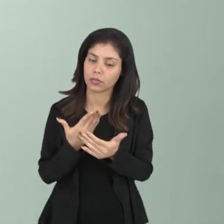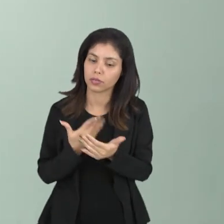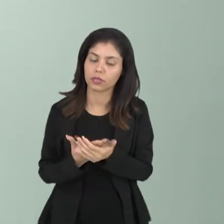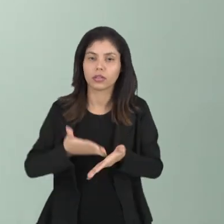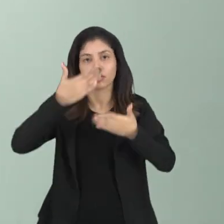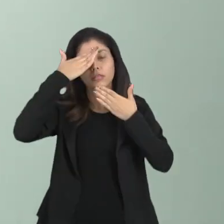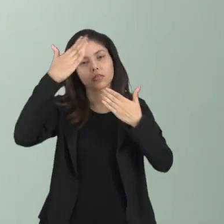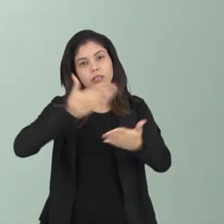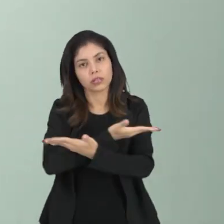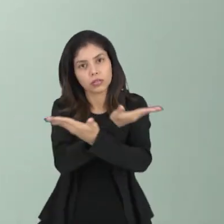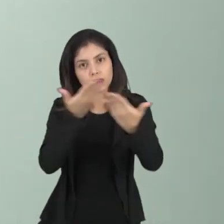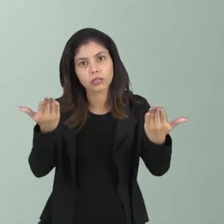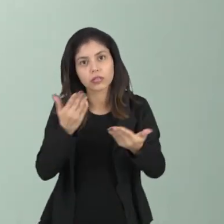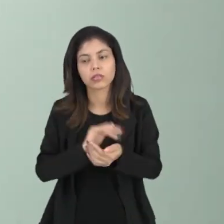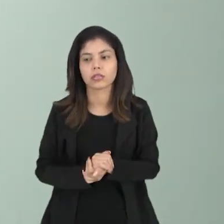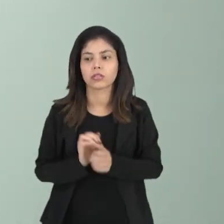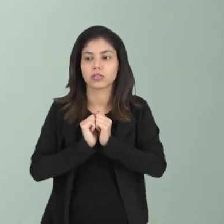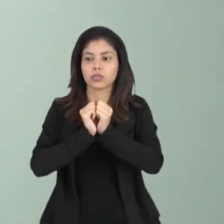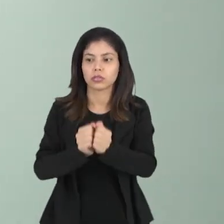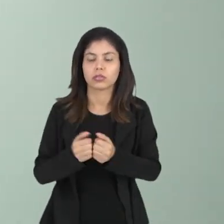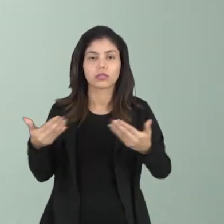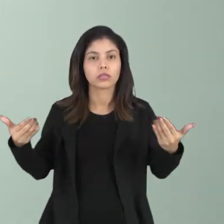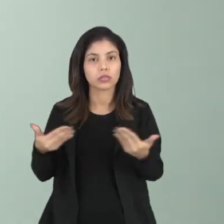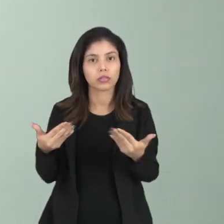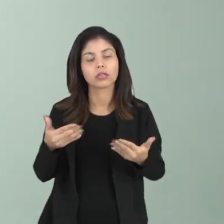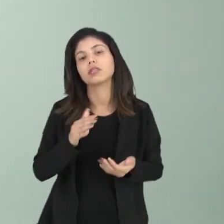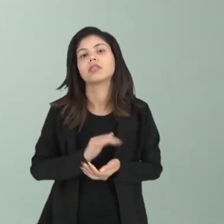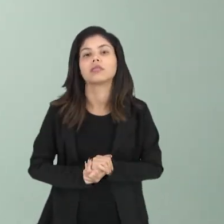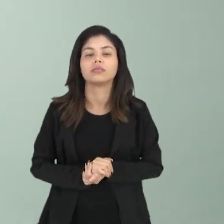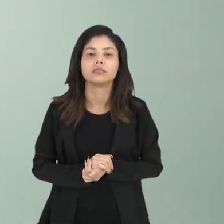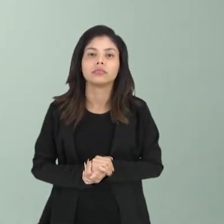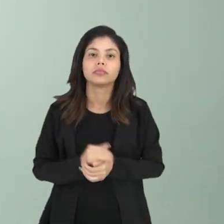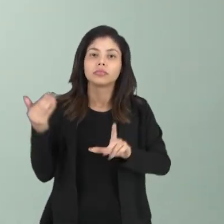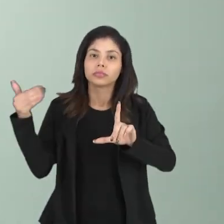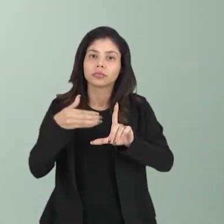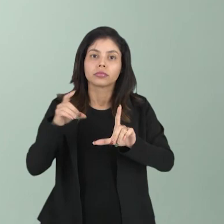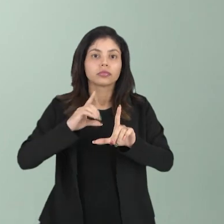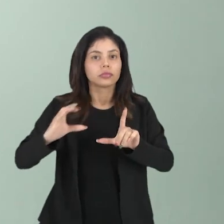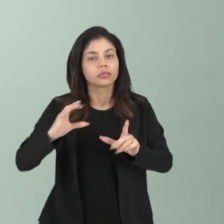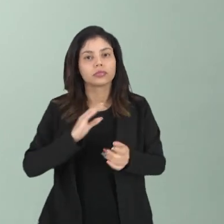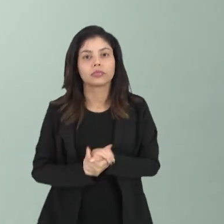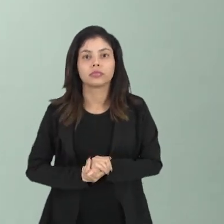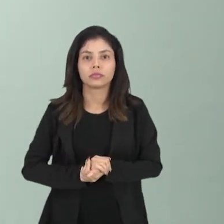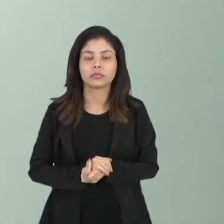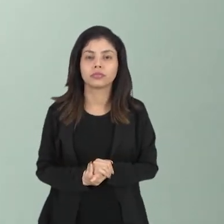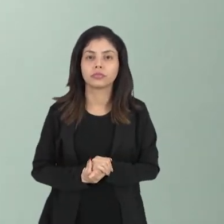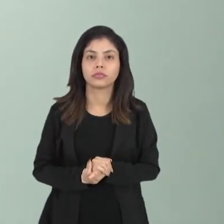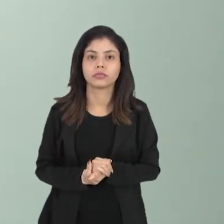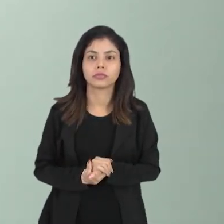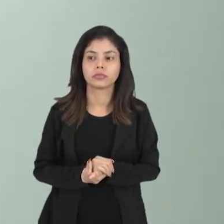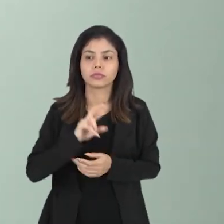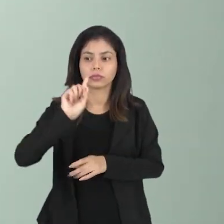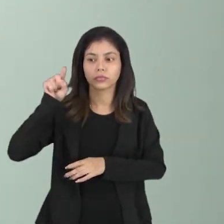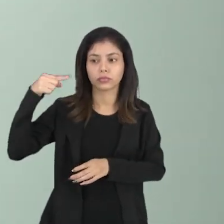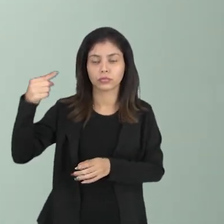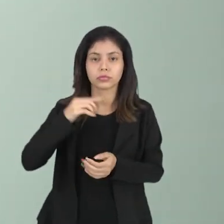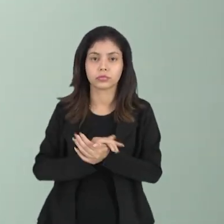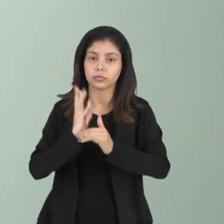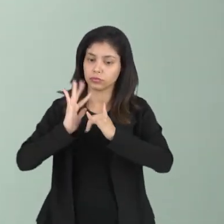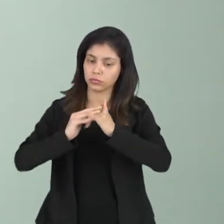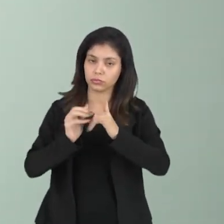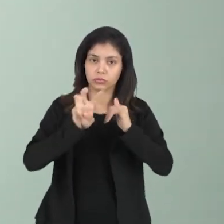aqui. Agradeço a você que esteve aqui conosco. Acesse a plataforma Eduque. Também vá lá no